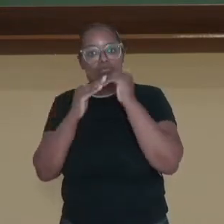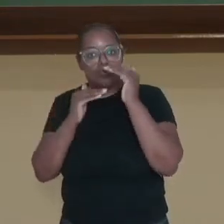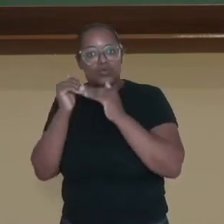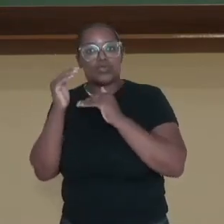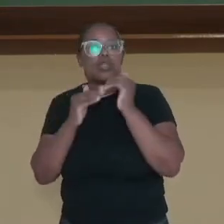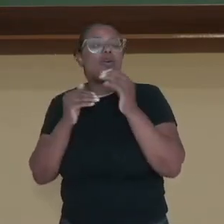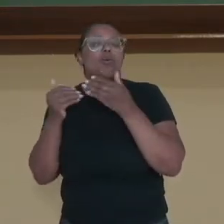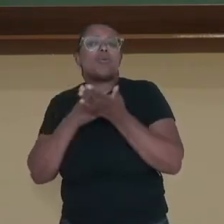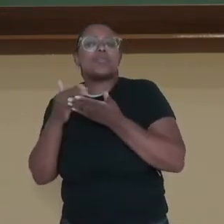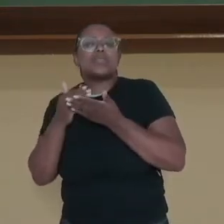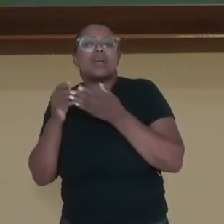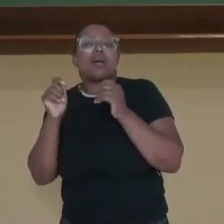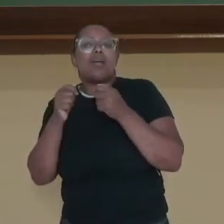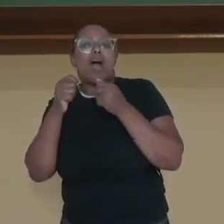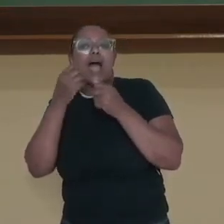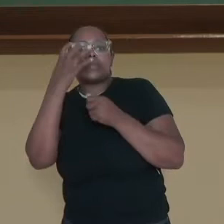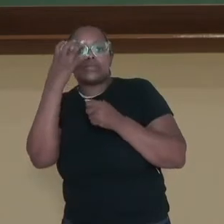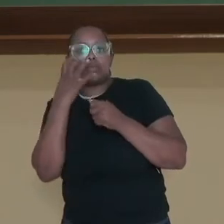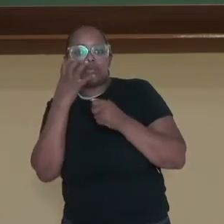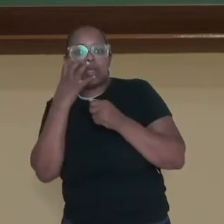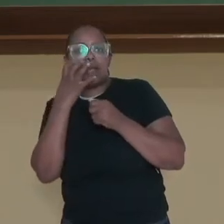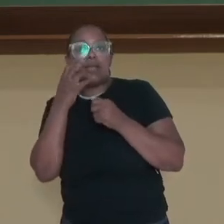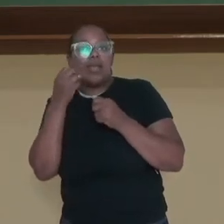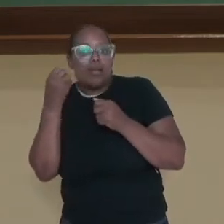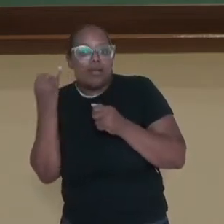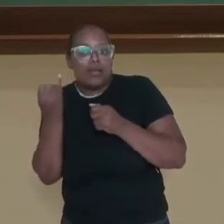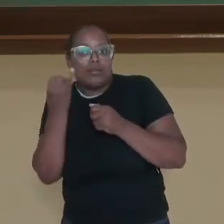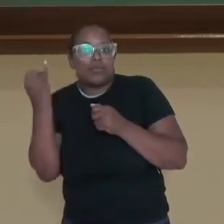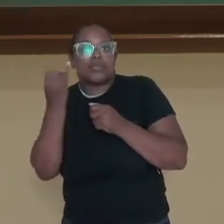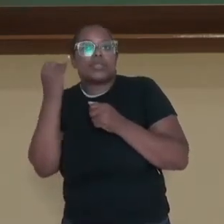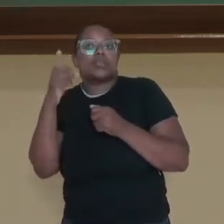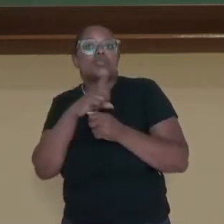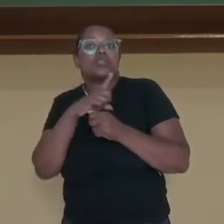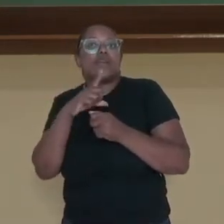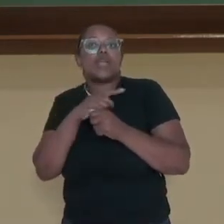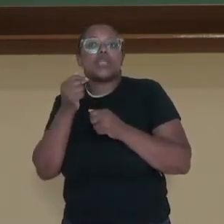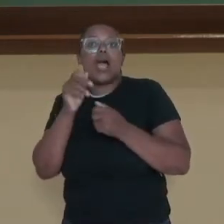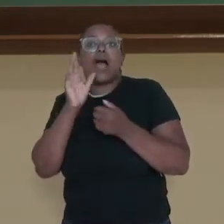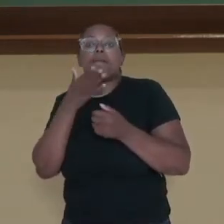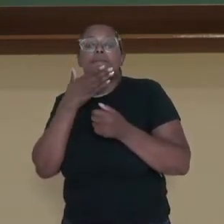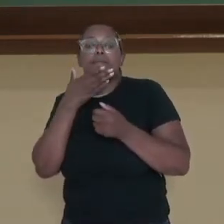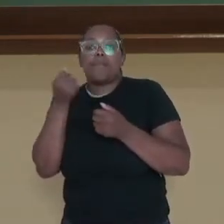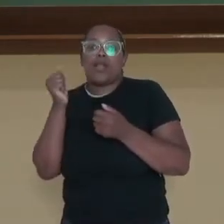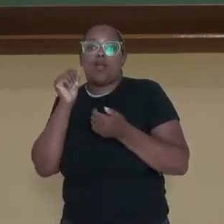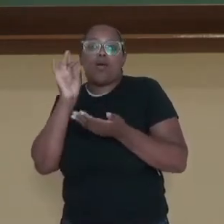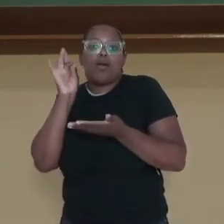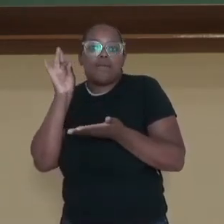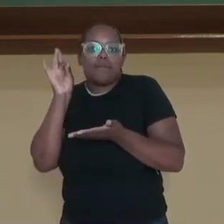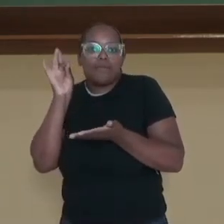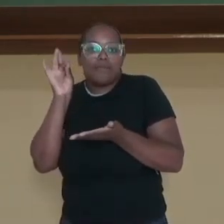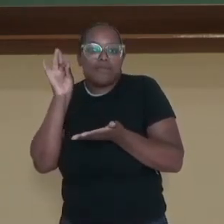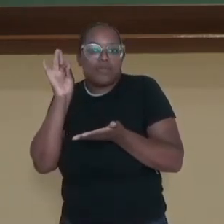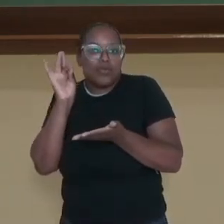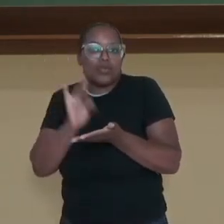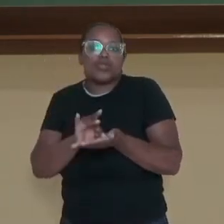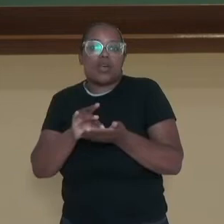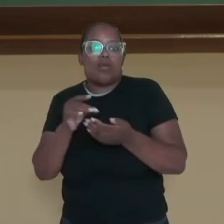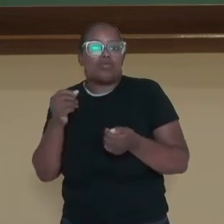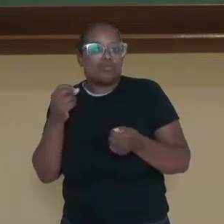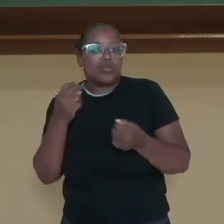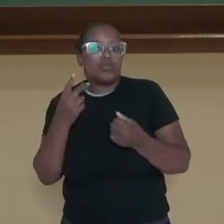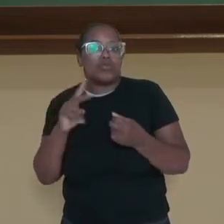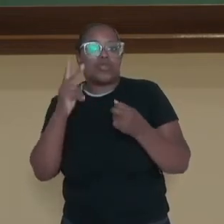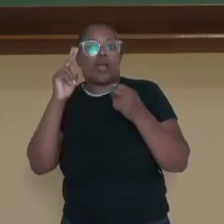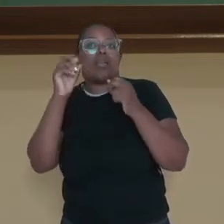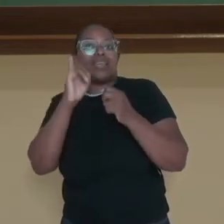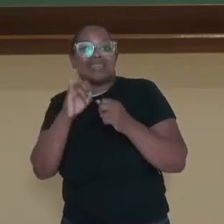sério, né? E era importante que ele tivesse a melhor marca. E se um outro jogador quebrasse a melhor marca, ele voltava para aquela